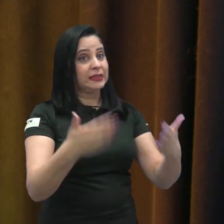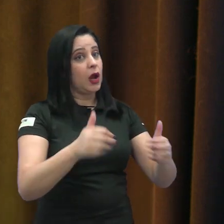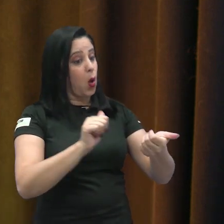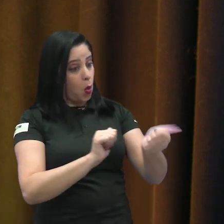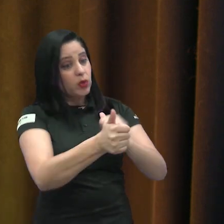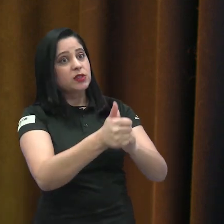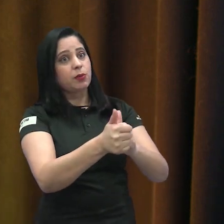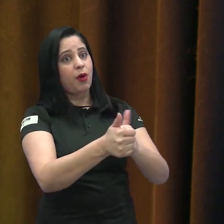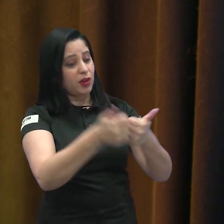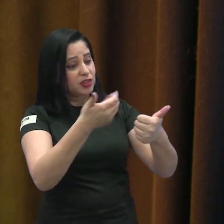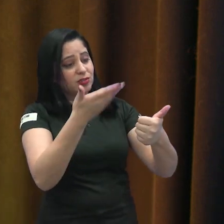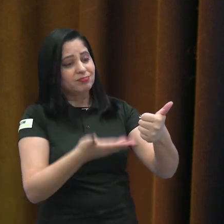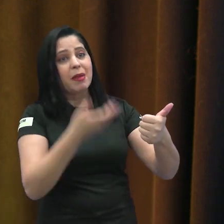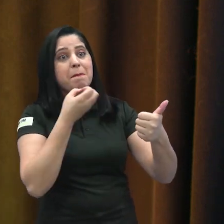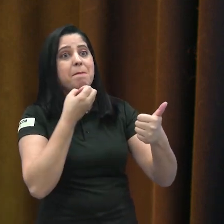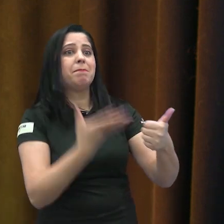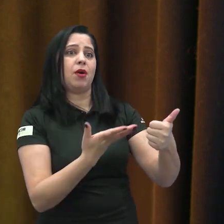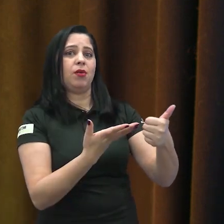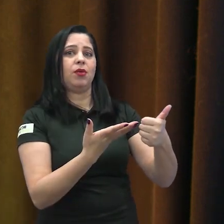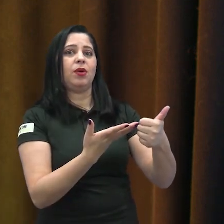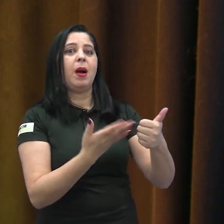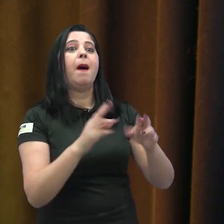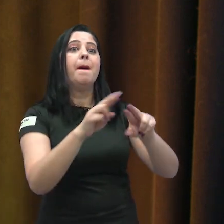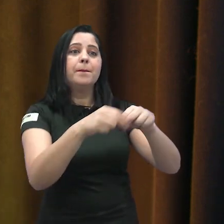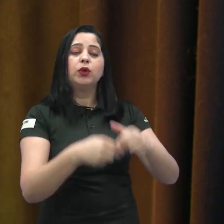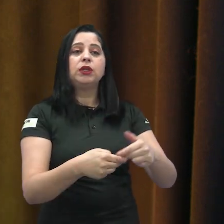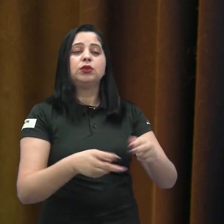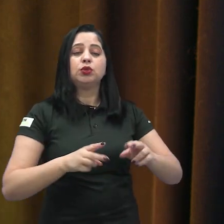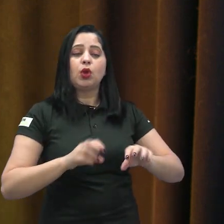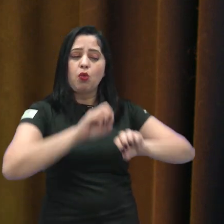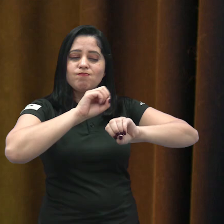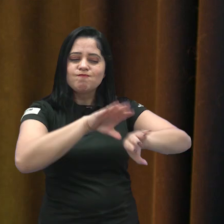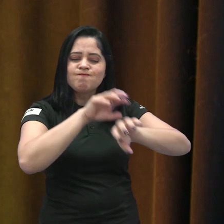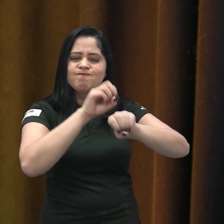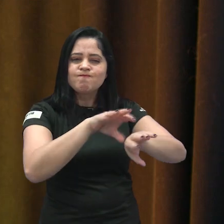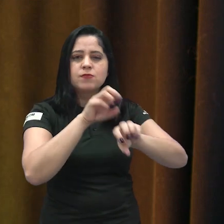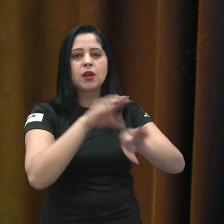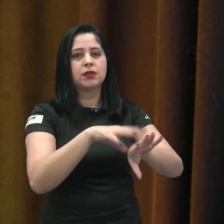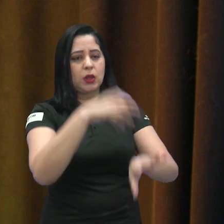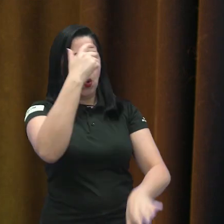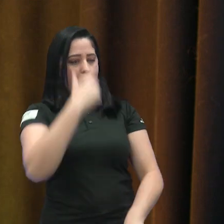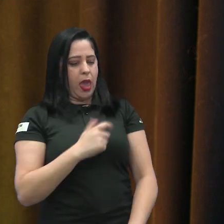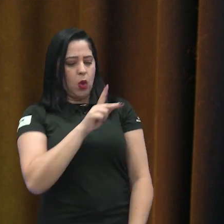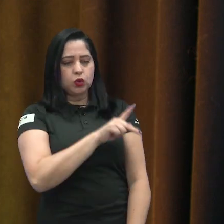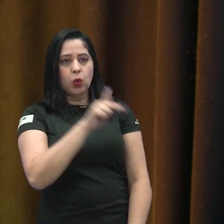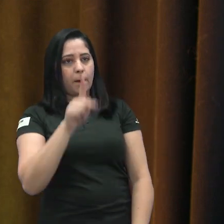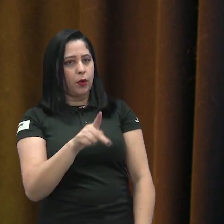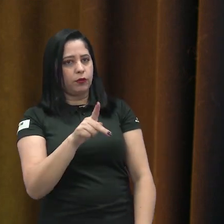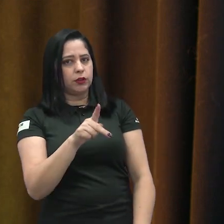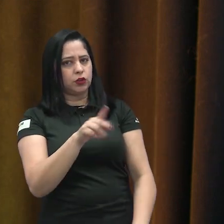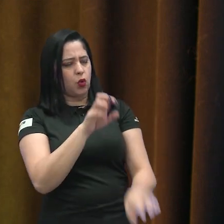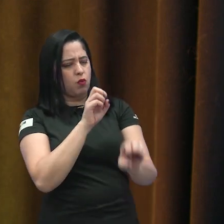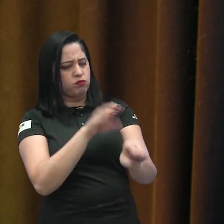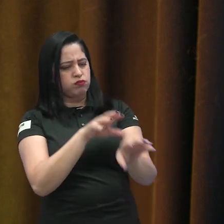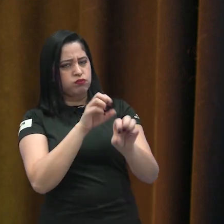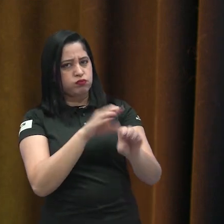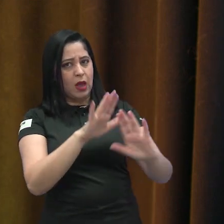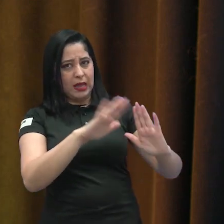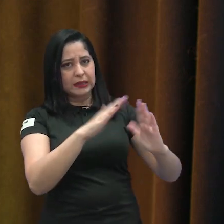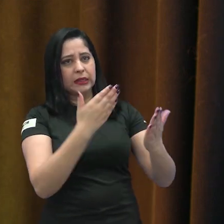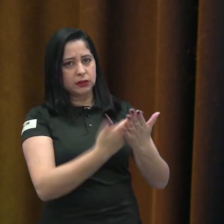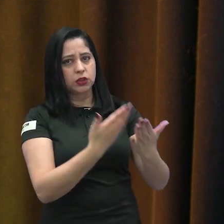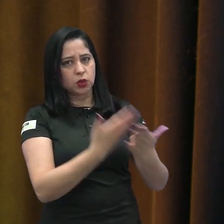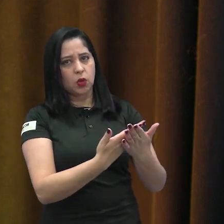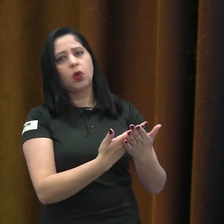Então o esporte traz muito disso, e é isso que eu gosto de passar muito. E eu, como professor, que dou aula em escola